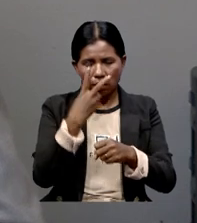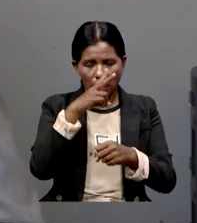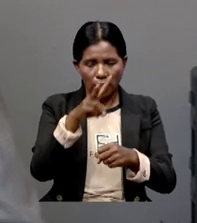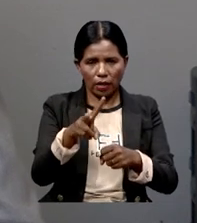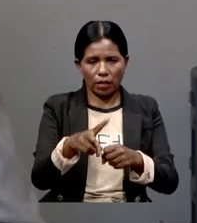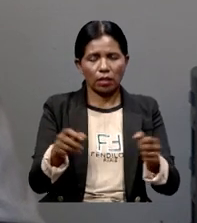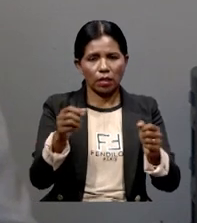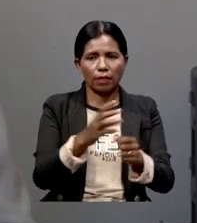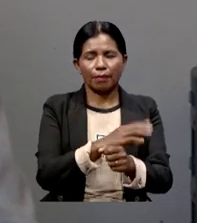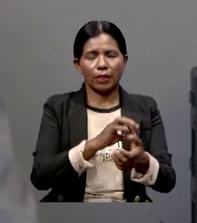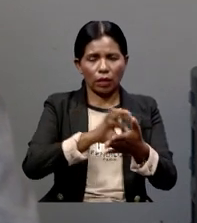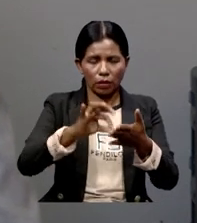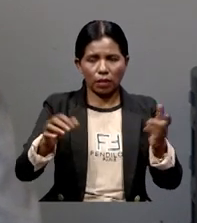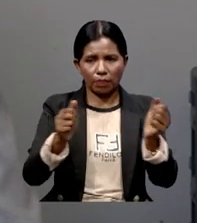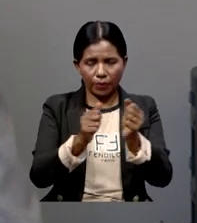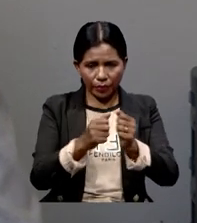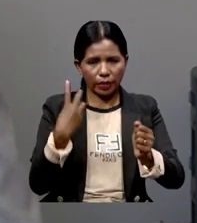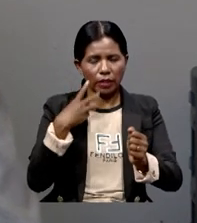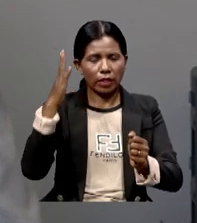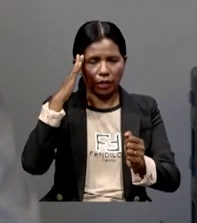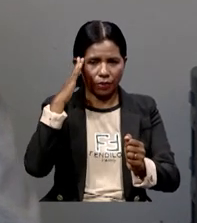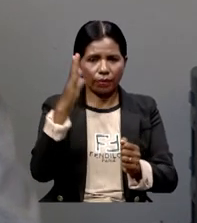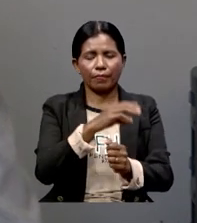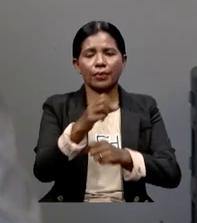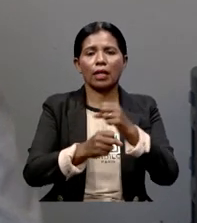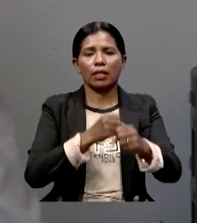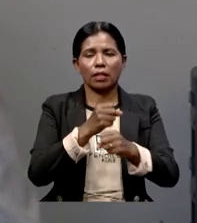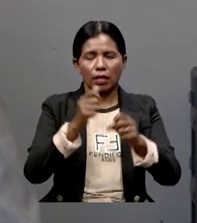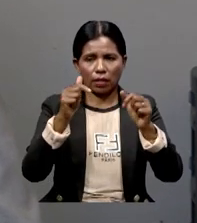dan e ita nem estimação tinha nem a produção